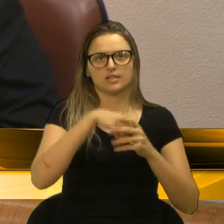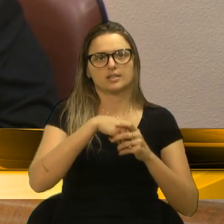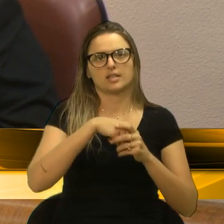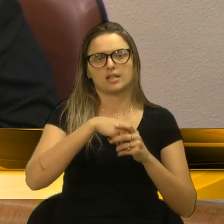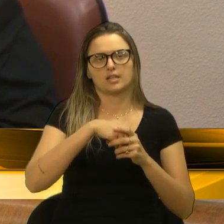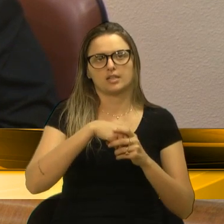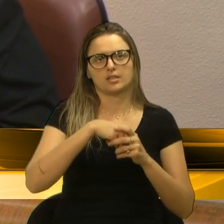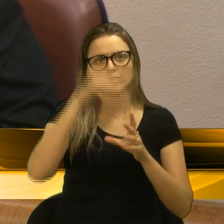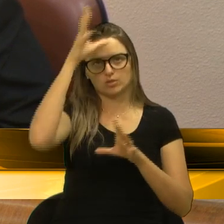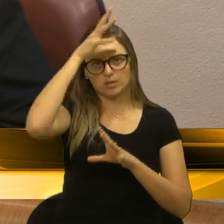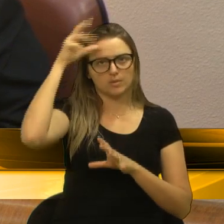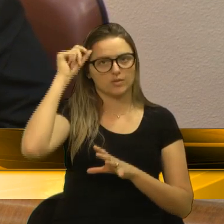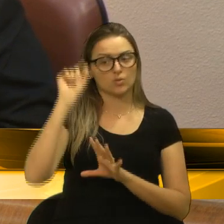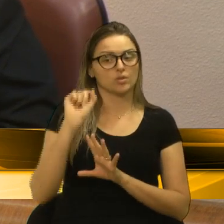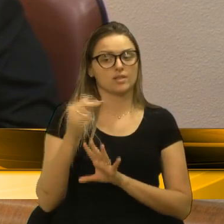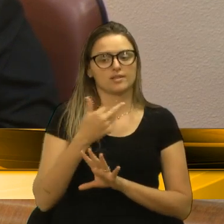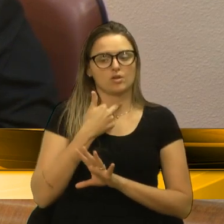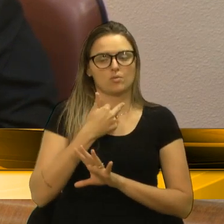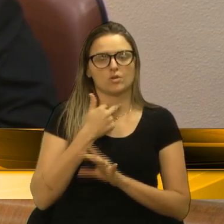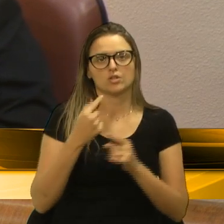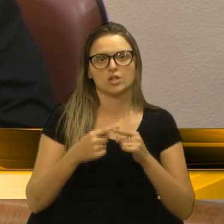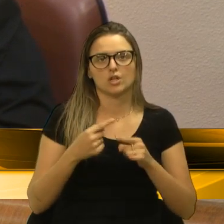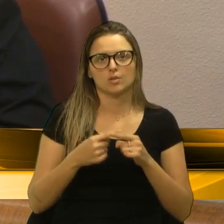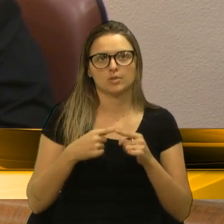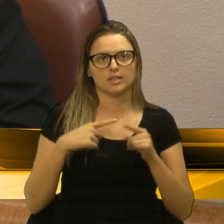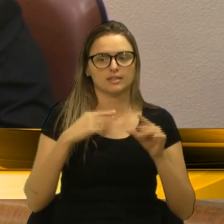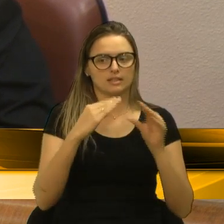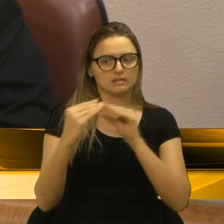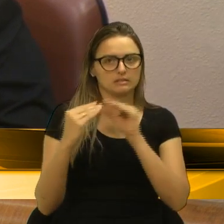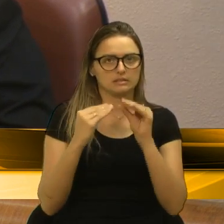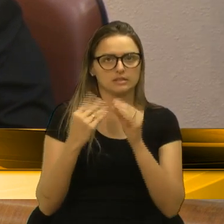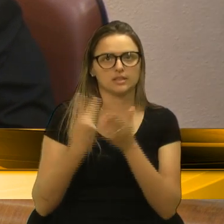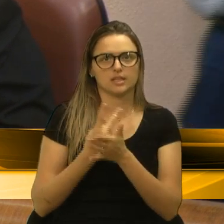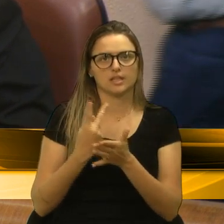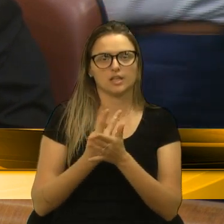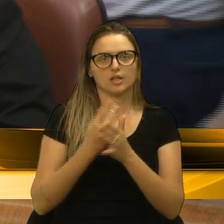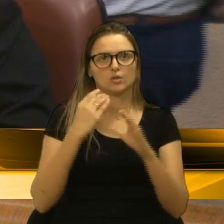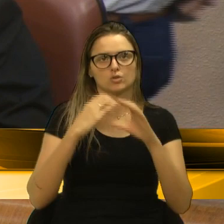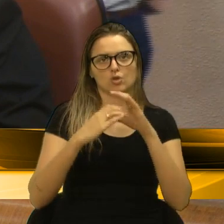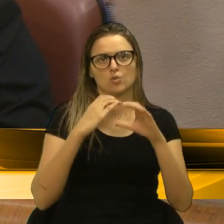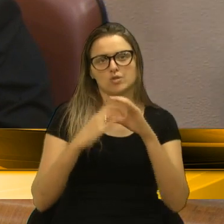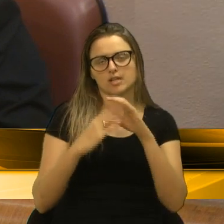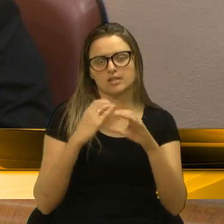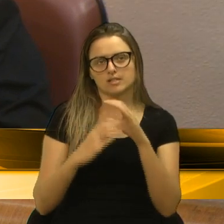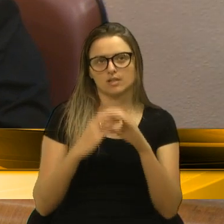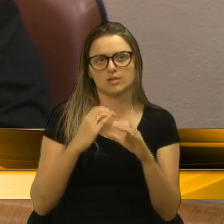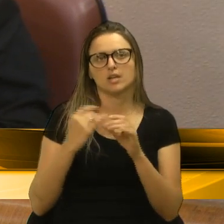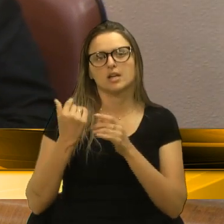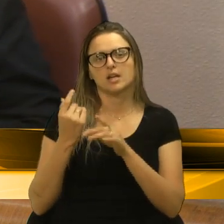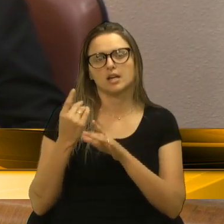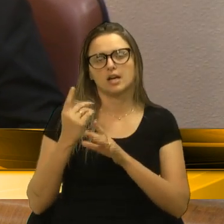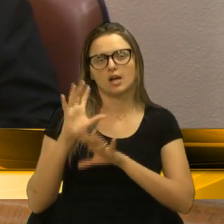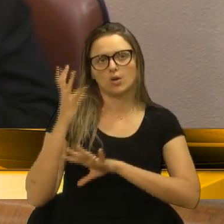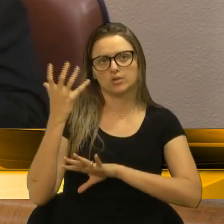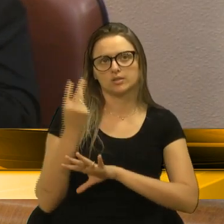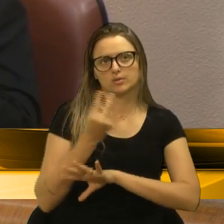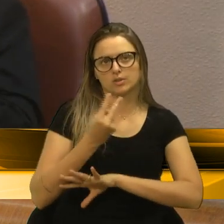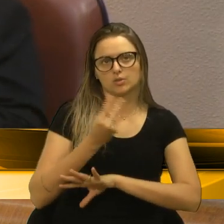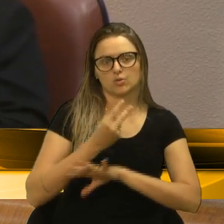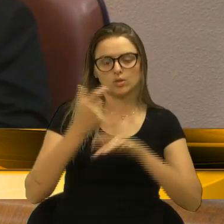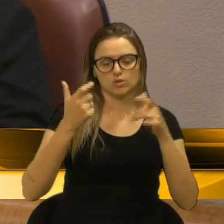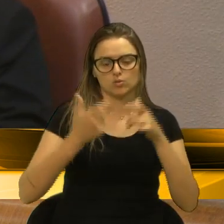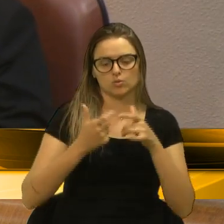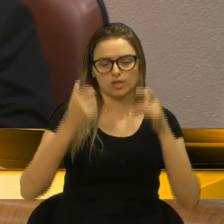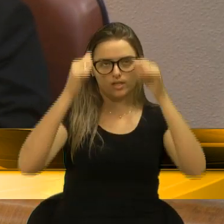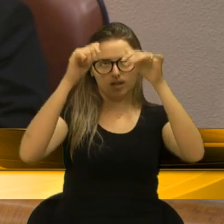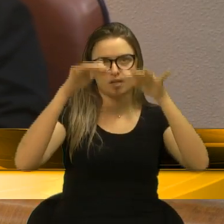não foi possível, pois houve ruído na comunicação e foi então a bênção agendada para ocorrer os dois locais.